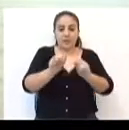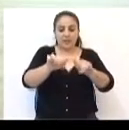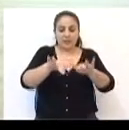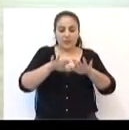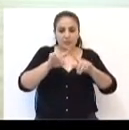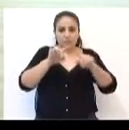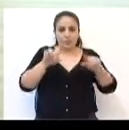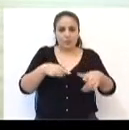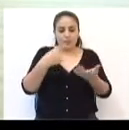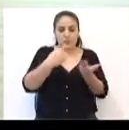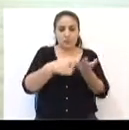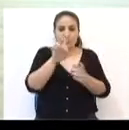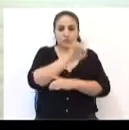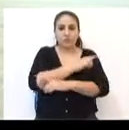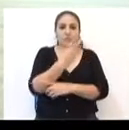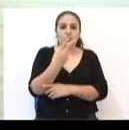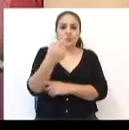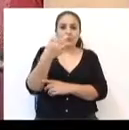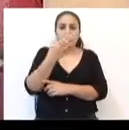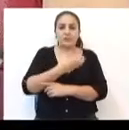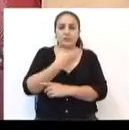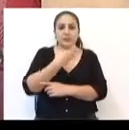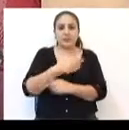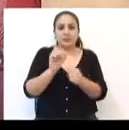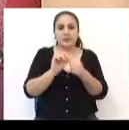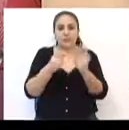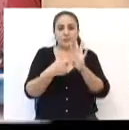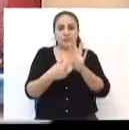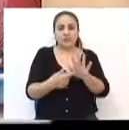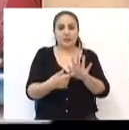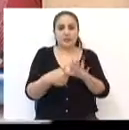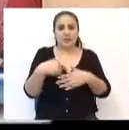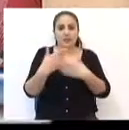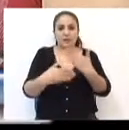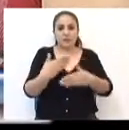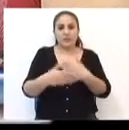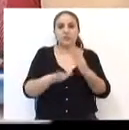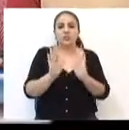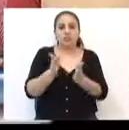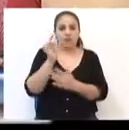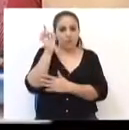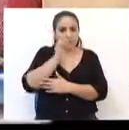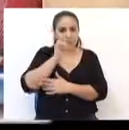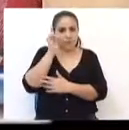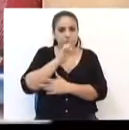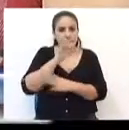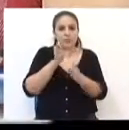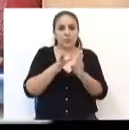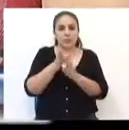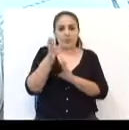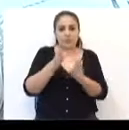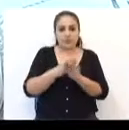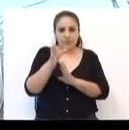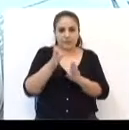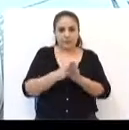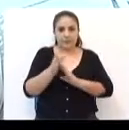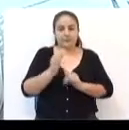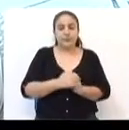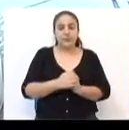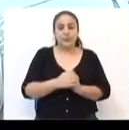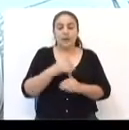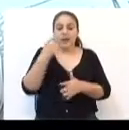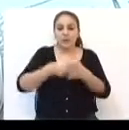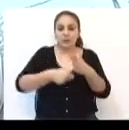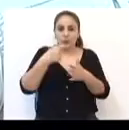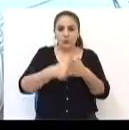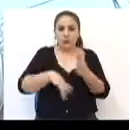audiência, marcada para o dia 2 de dezembro, serão apresentados os avanços já conquistados pelo Conselho. Além disso, a